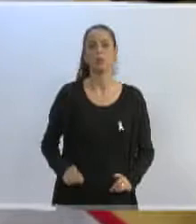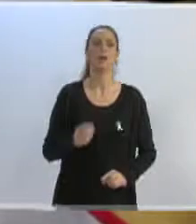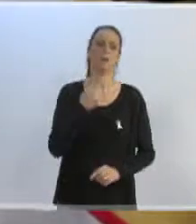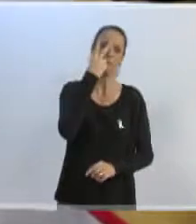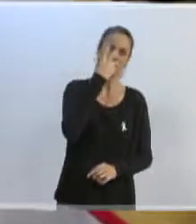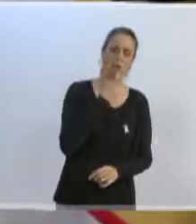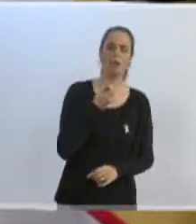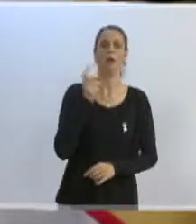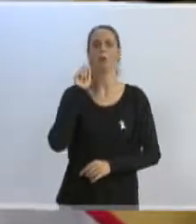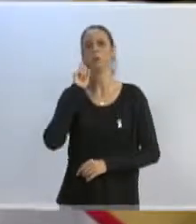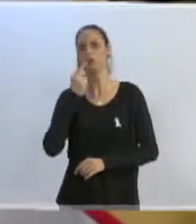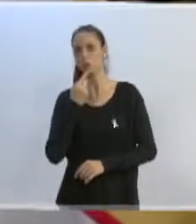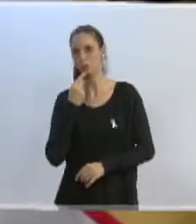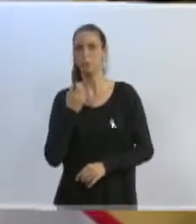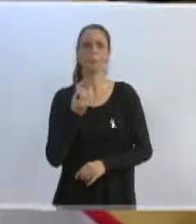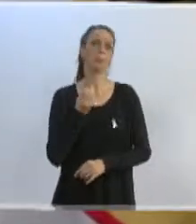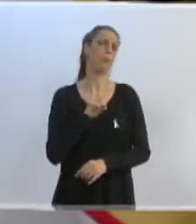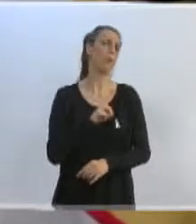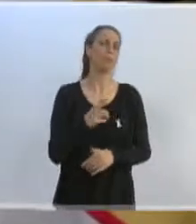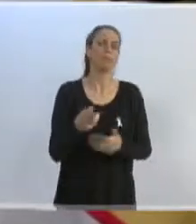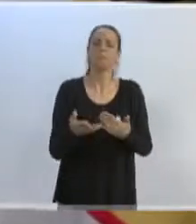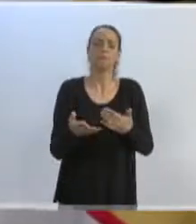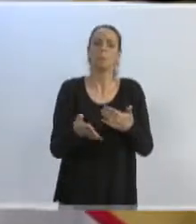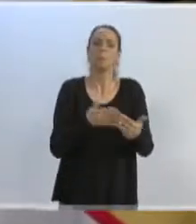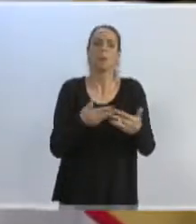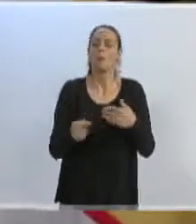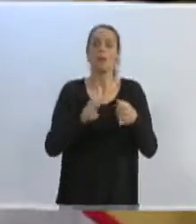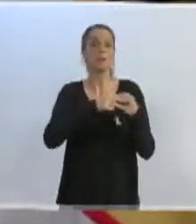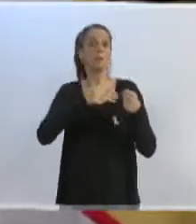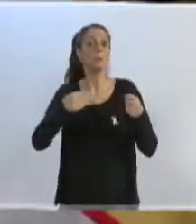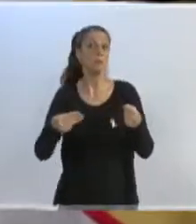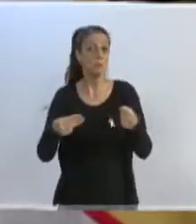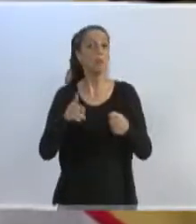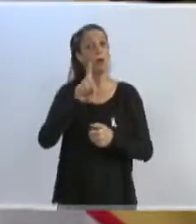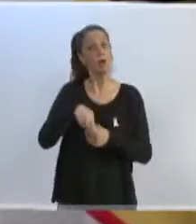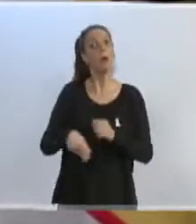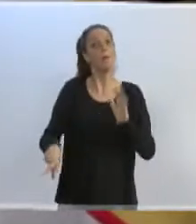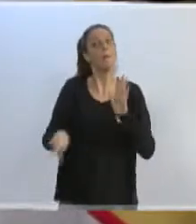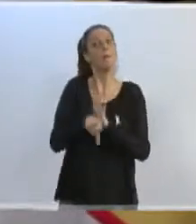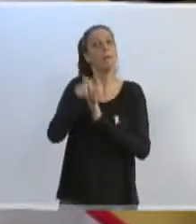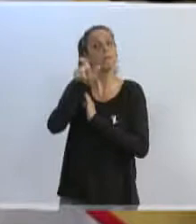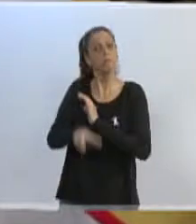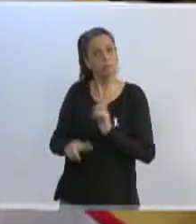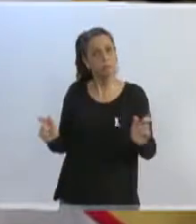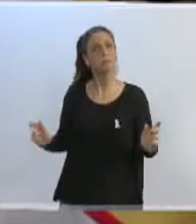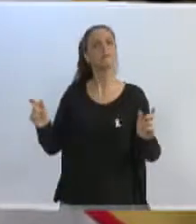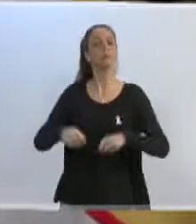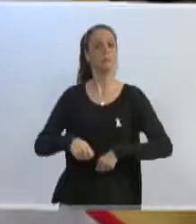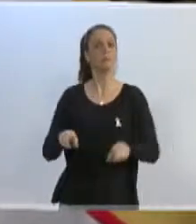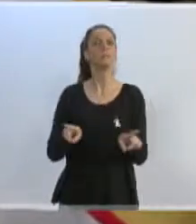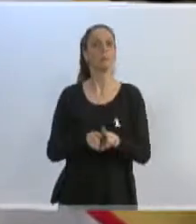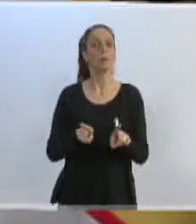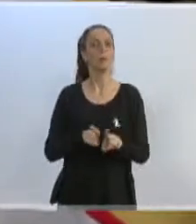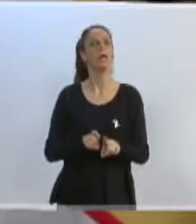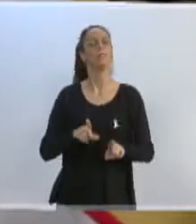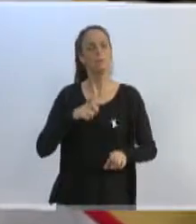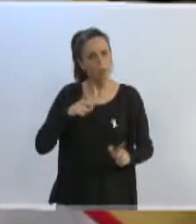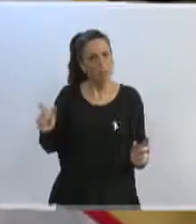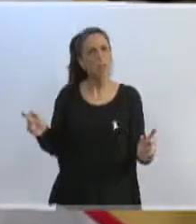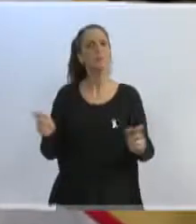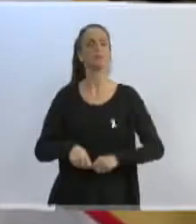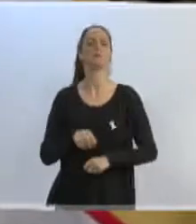visual, auditiva, pessoas com algumas síndromes, são pessoas capazes, muito